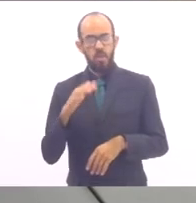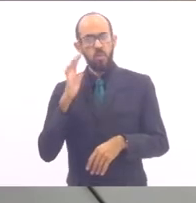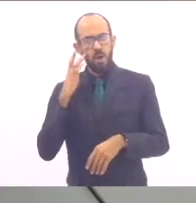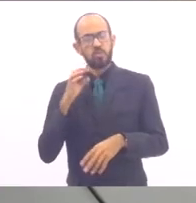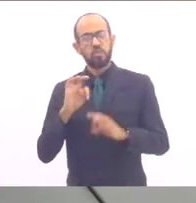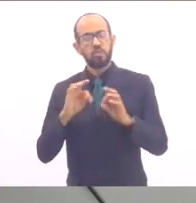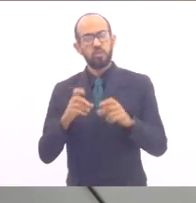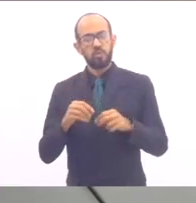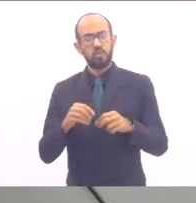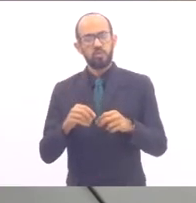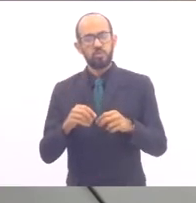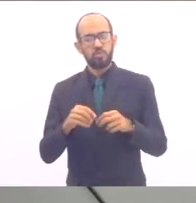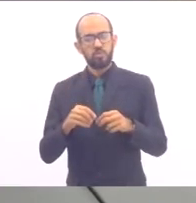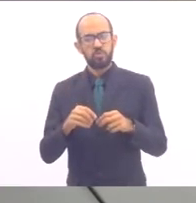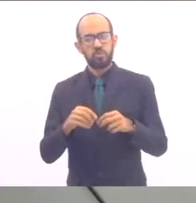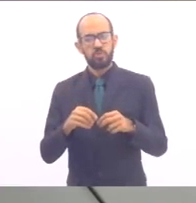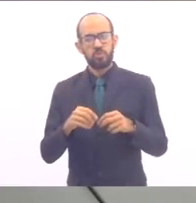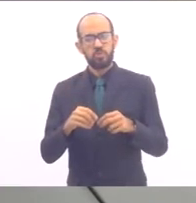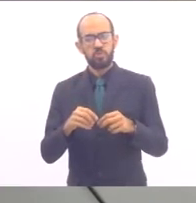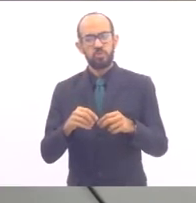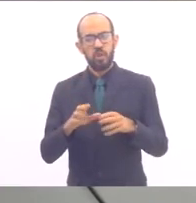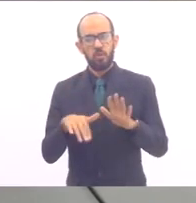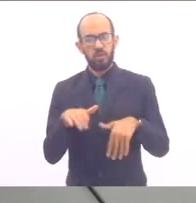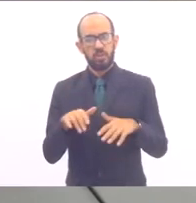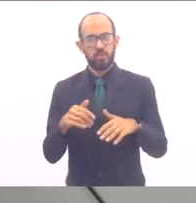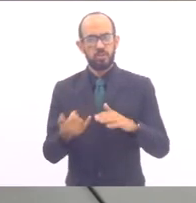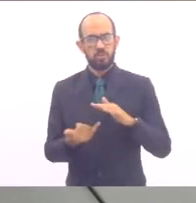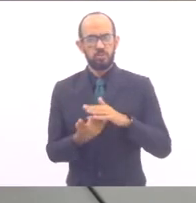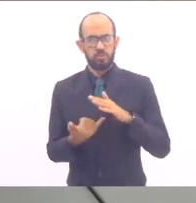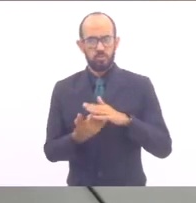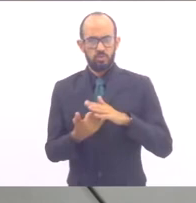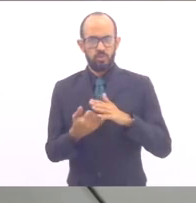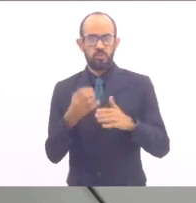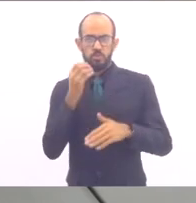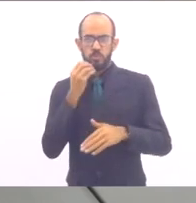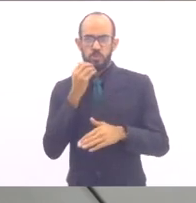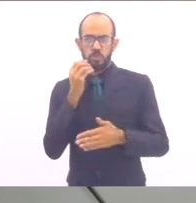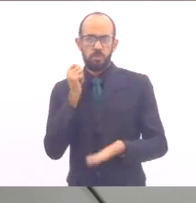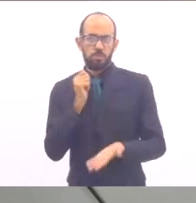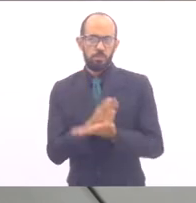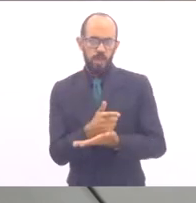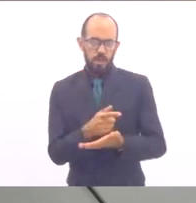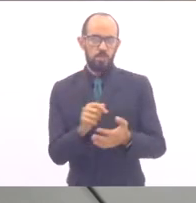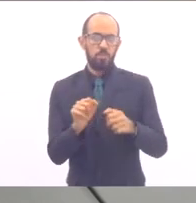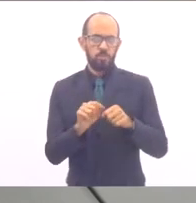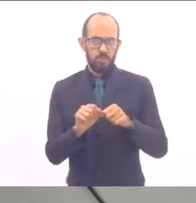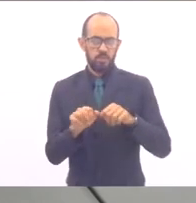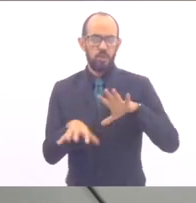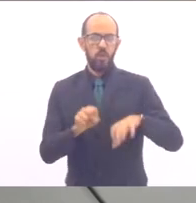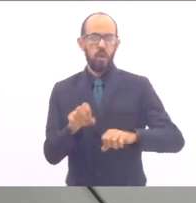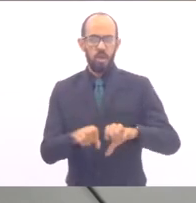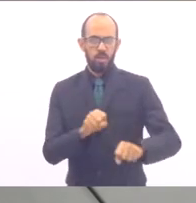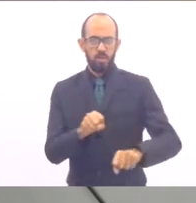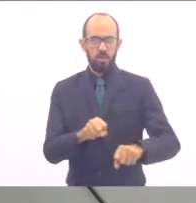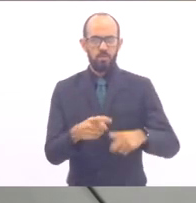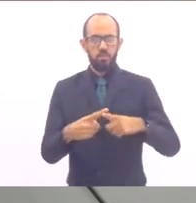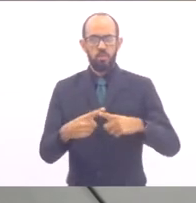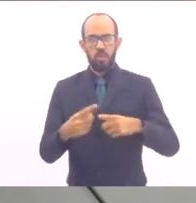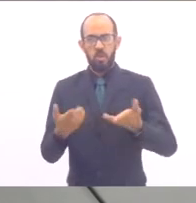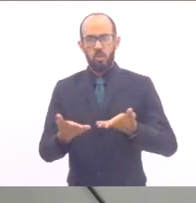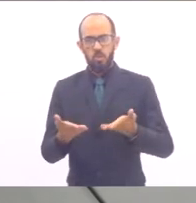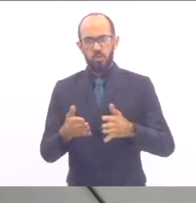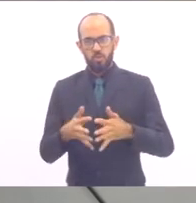Janeiro, as cooperativas poderiam pagar perfeitamente para fazer essa coleta, porque hoje, se um caminhão sair